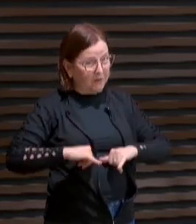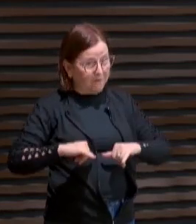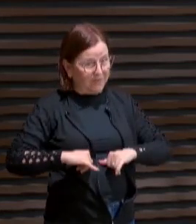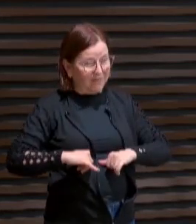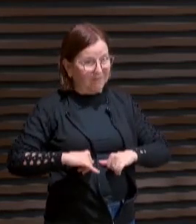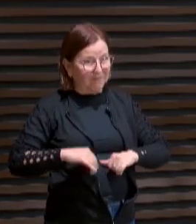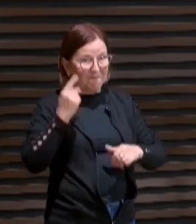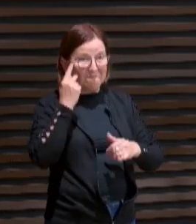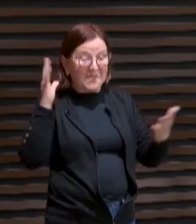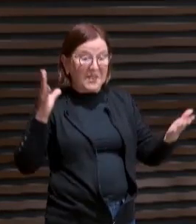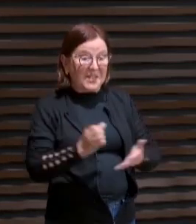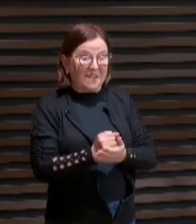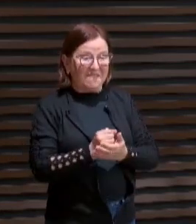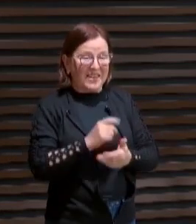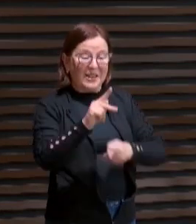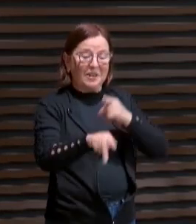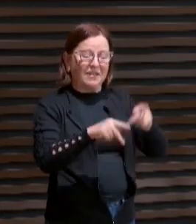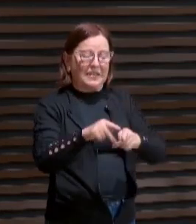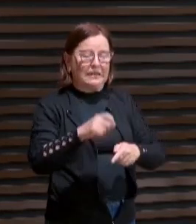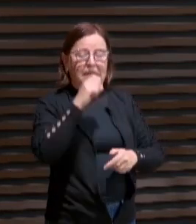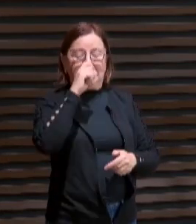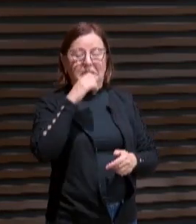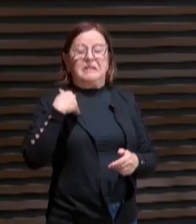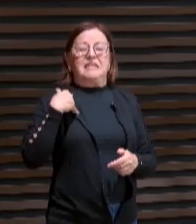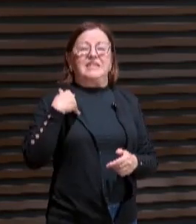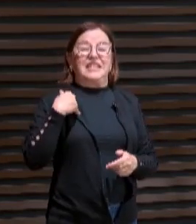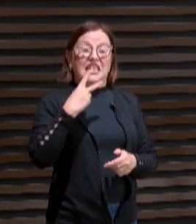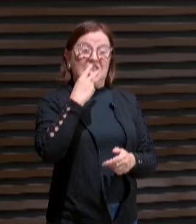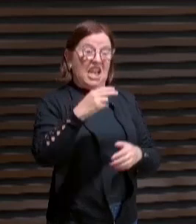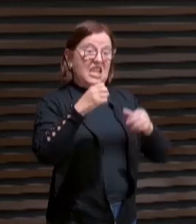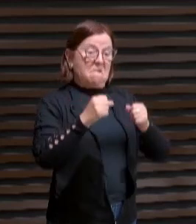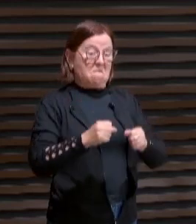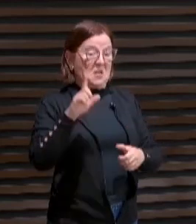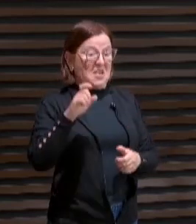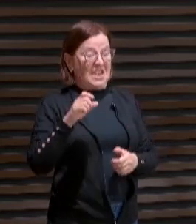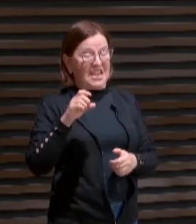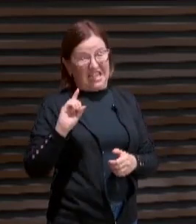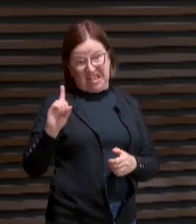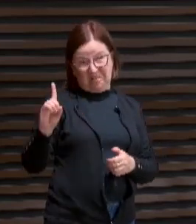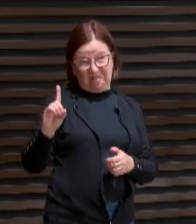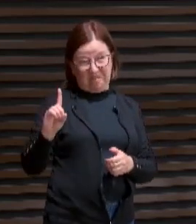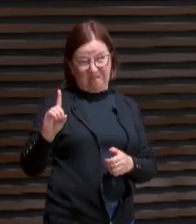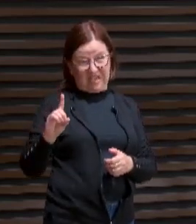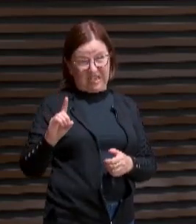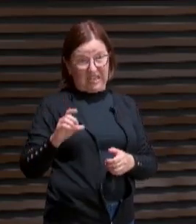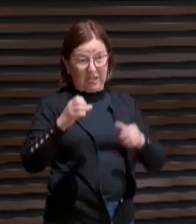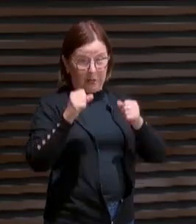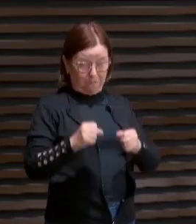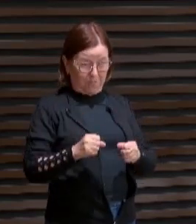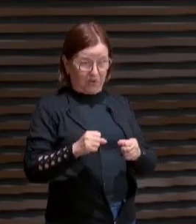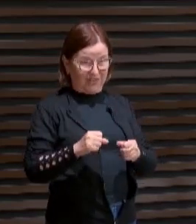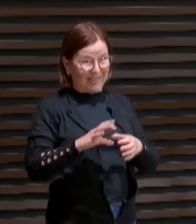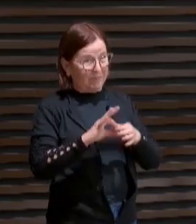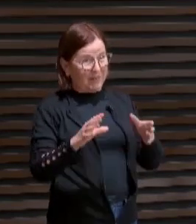e presunçosa, que pensa que pode ser Deus e que pode nos libertar de toda a nossa culpa, de